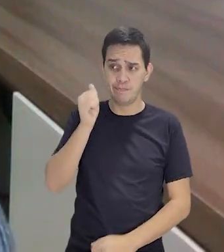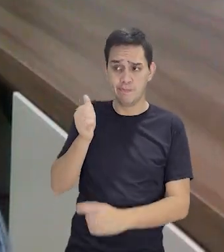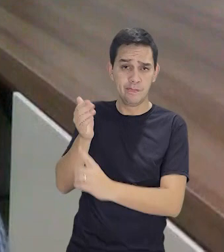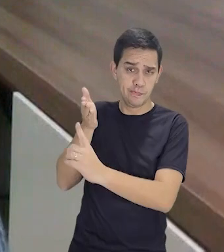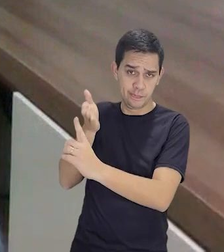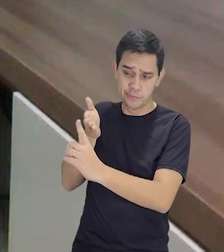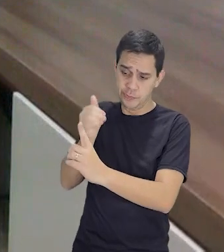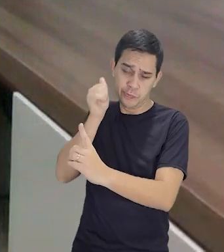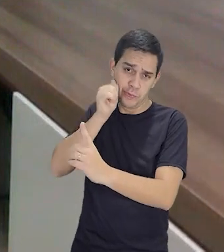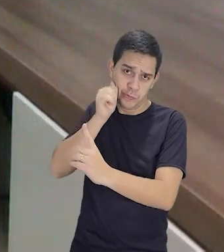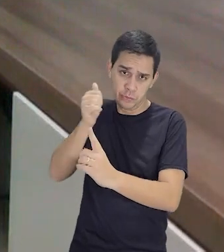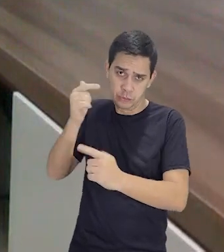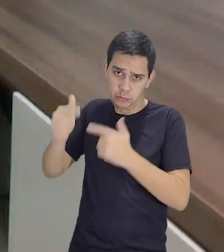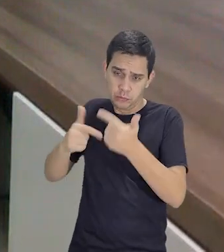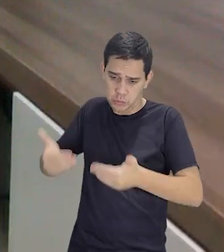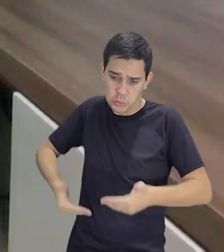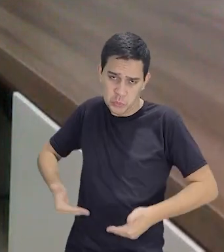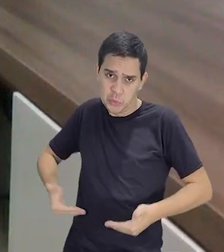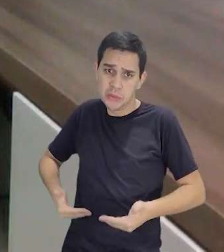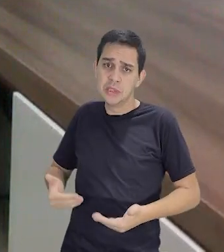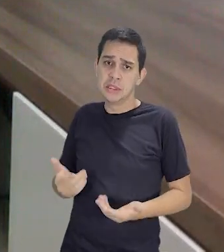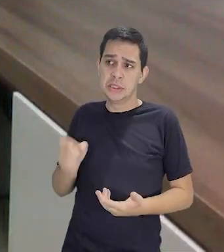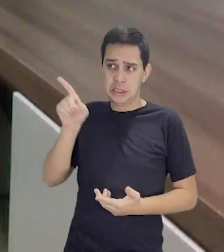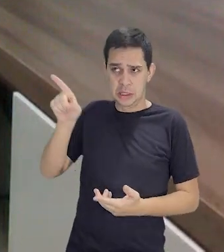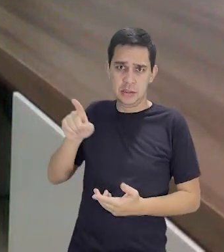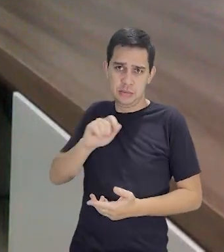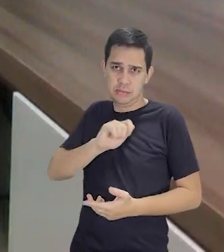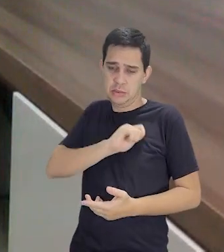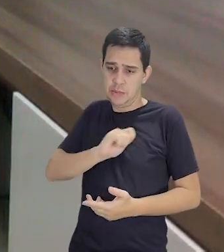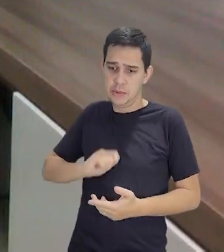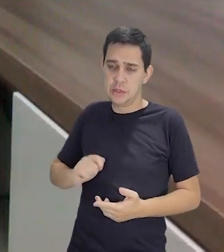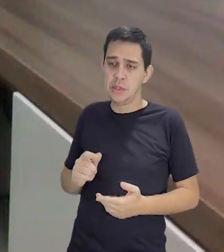infância conturbada lá no interior do Maranhão,